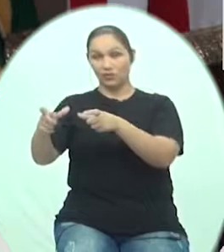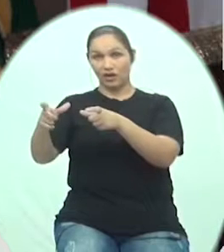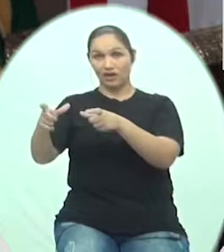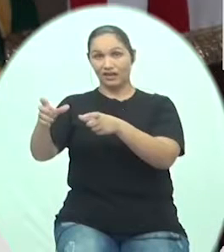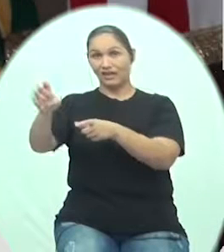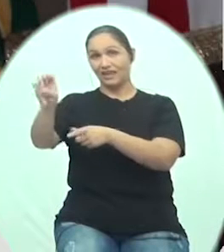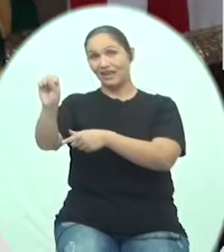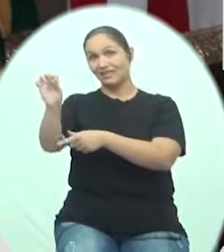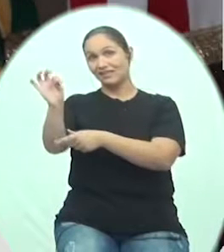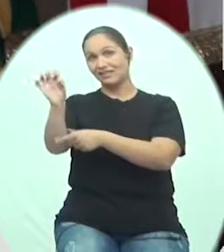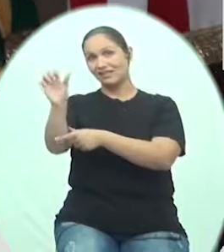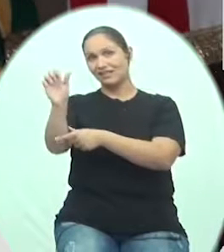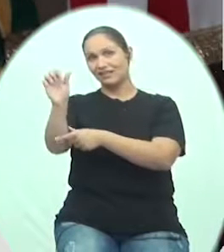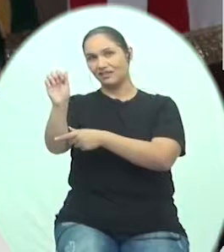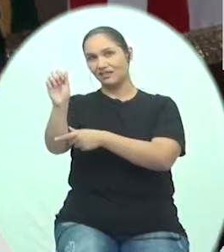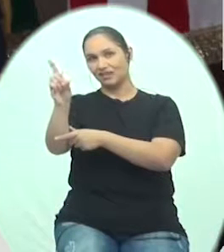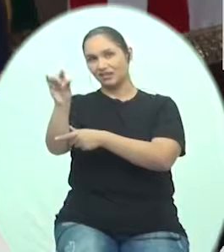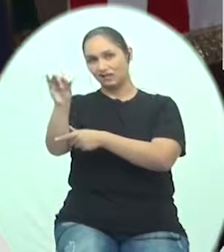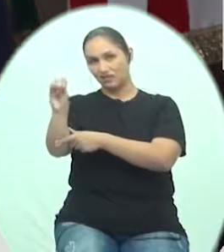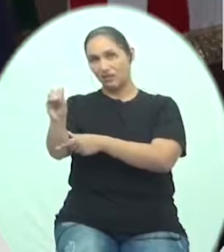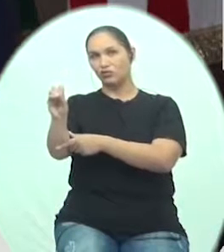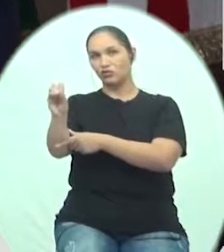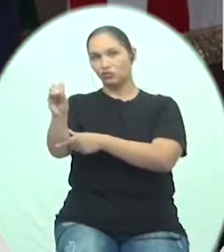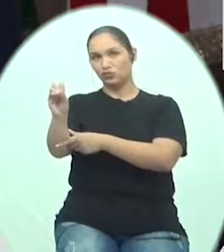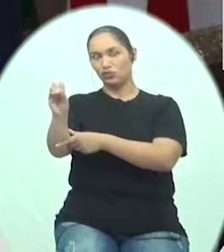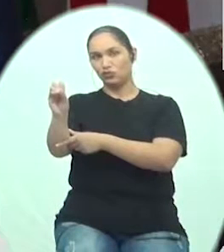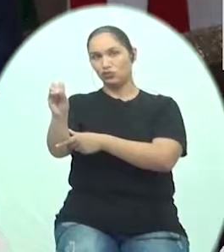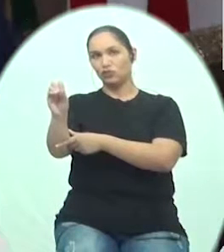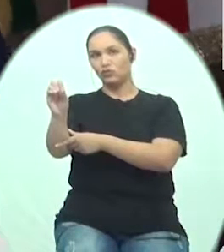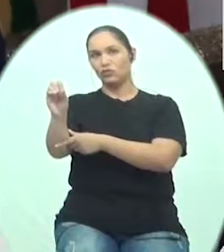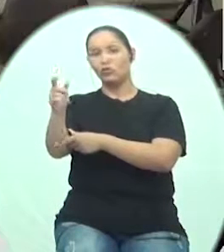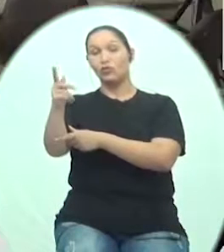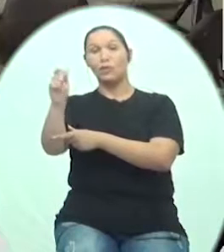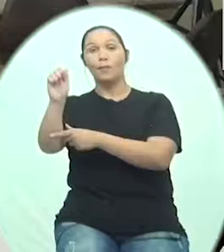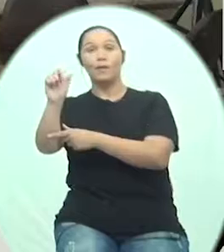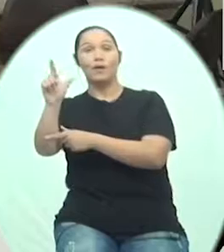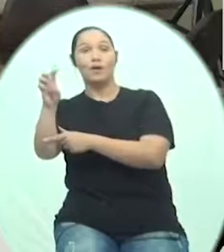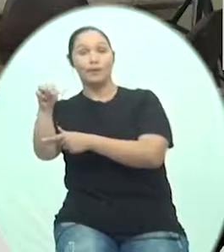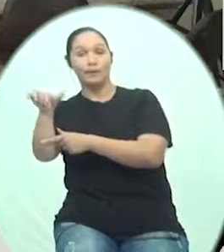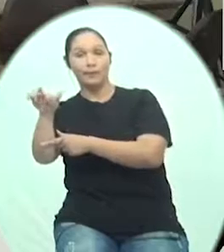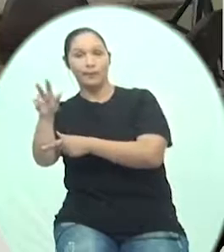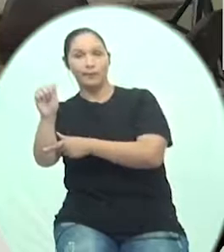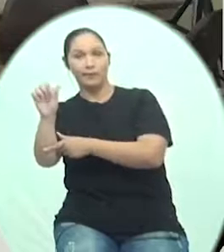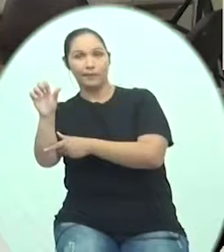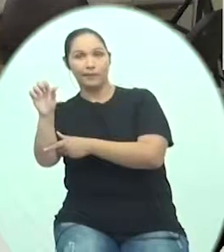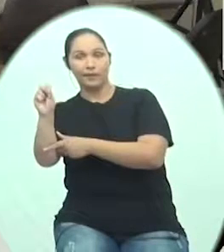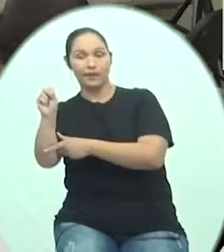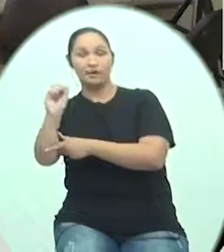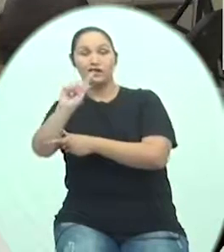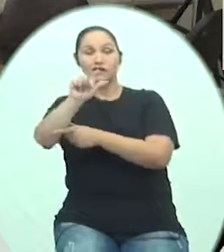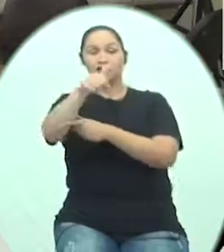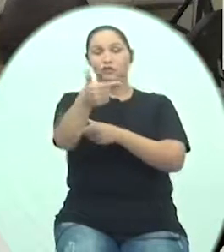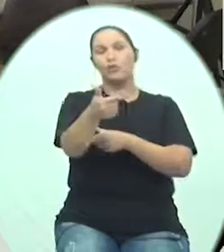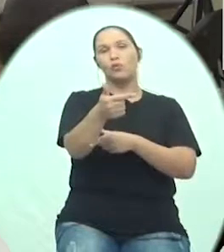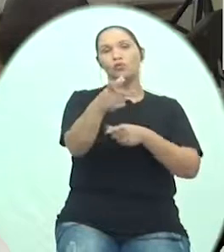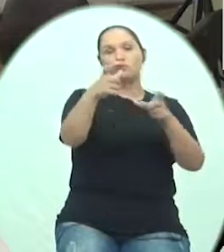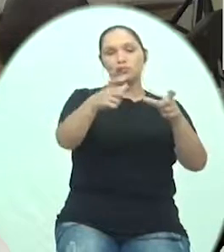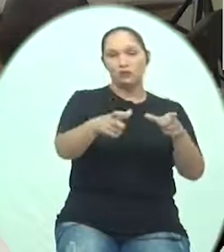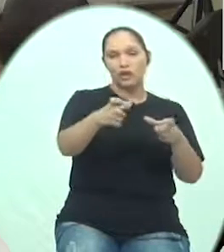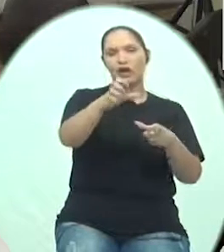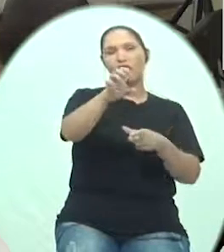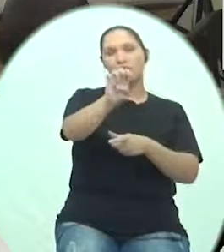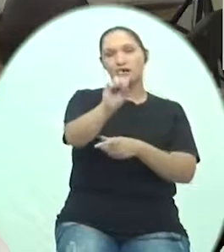terceiro foi no estádio em Brasília no manega rinch e ambos os estádios estavam lotados o